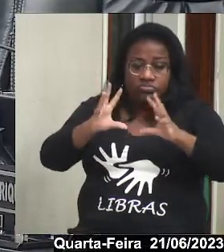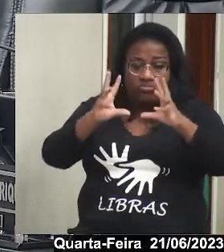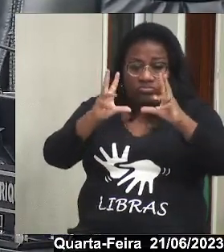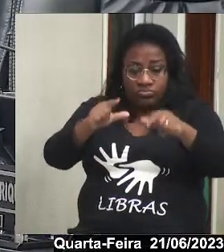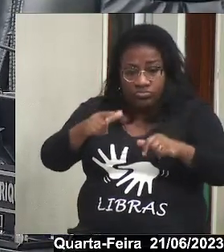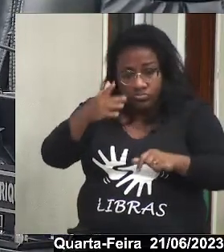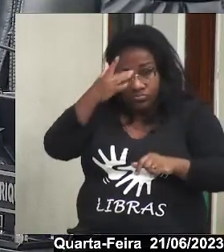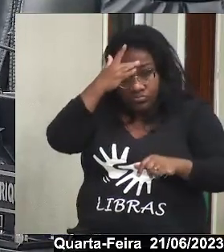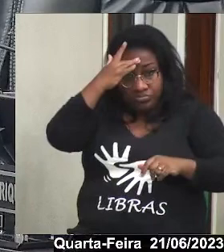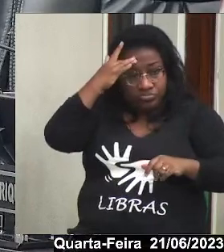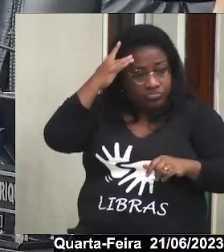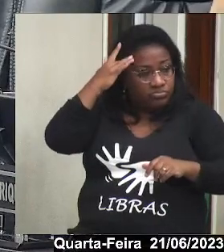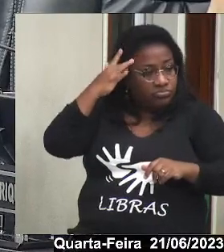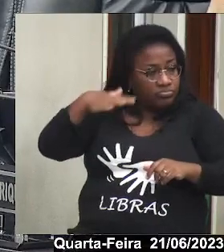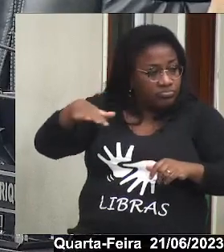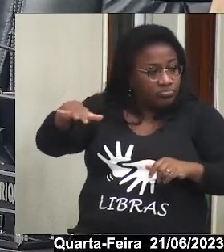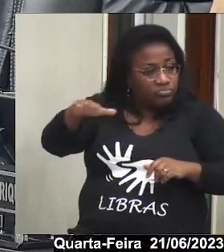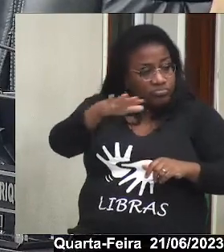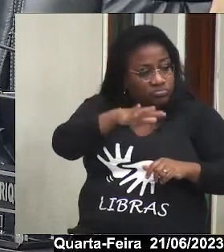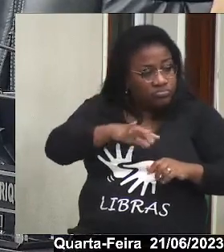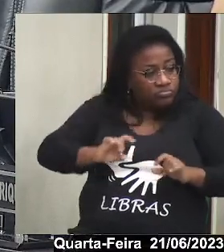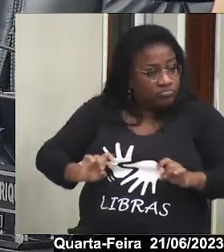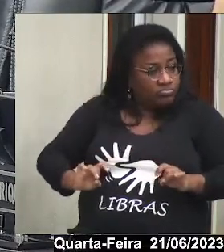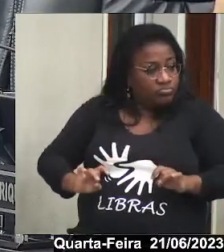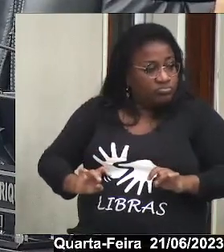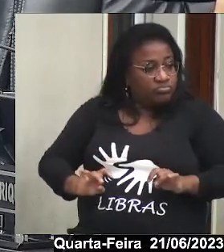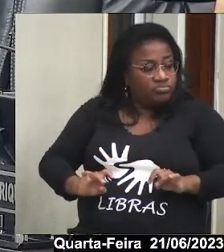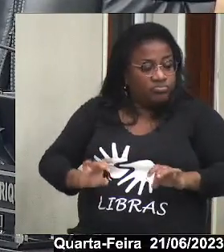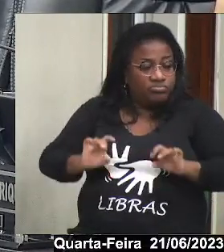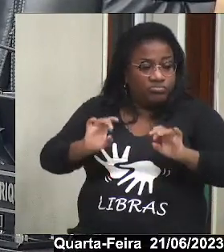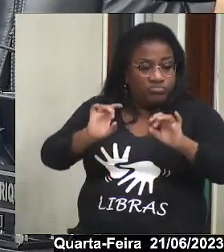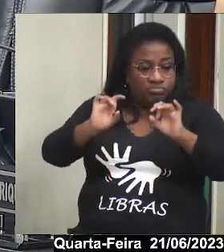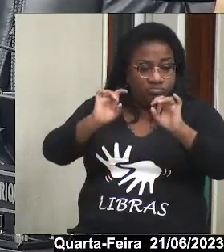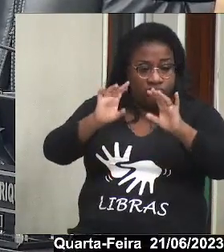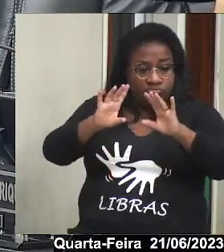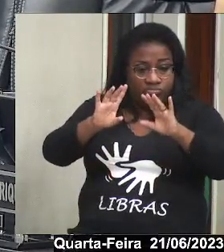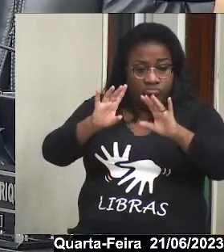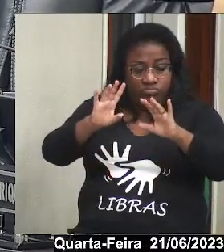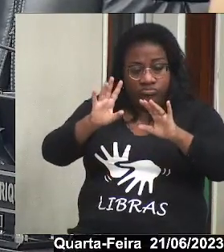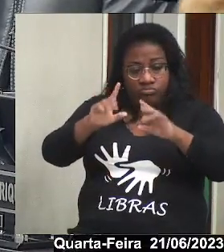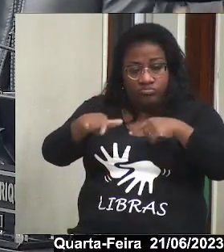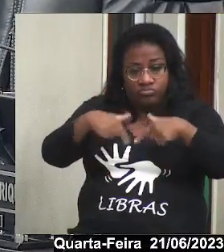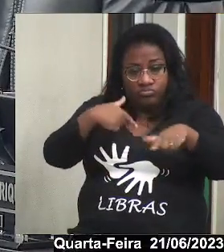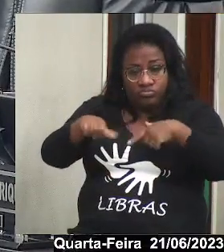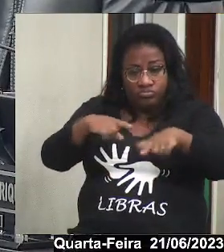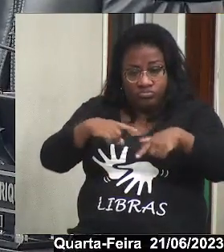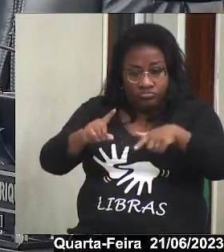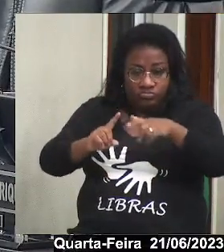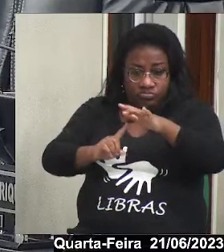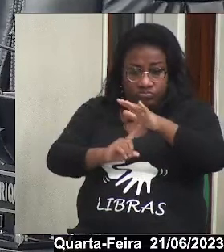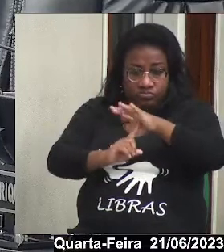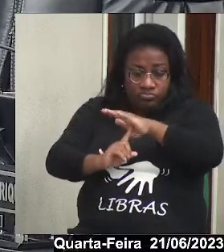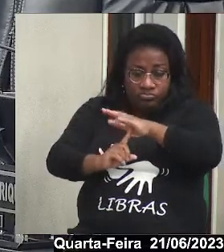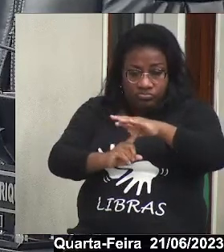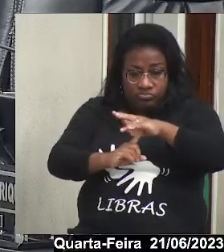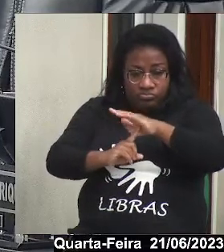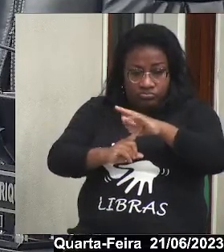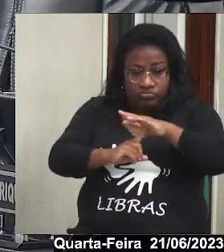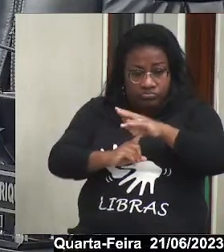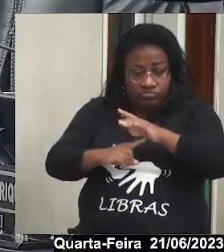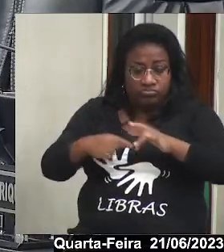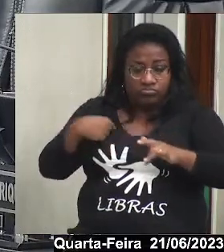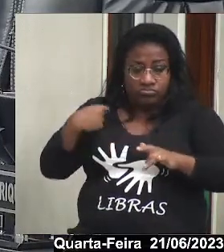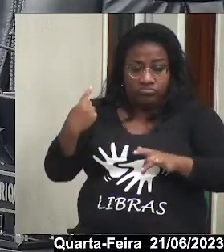a todo o público presente, em especial os nossos expositores, os artistas da